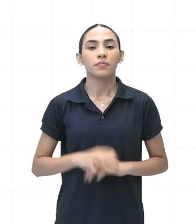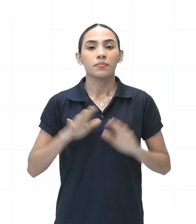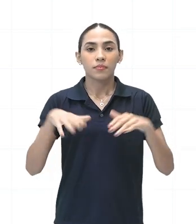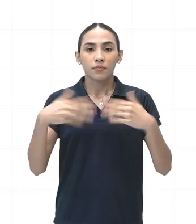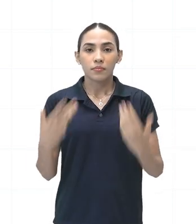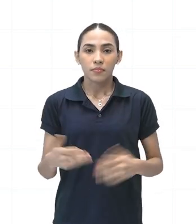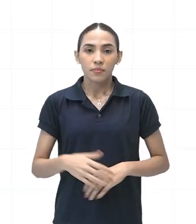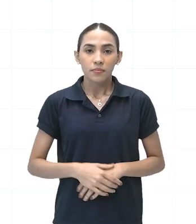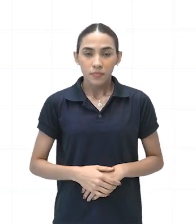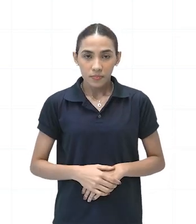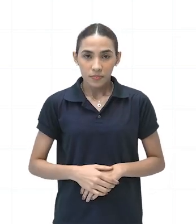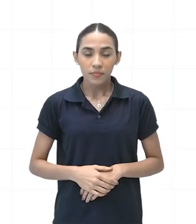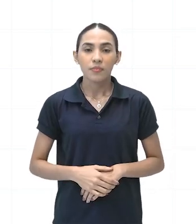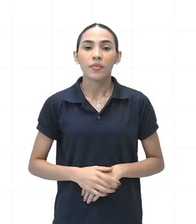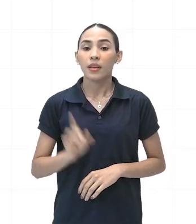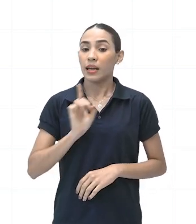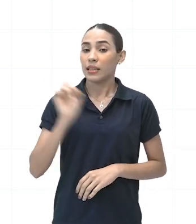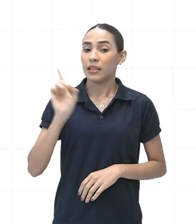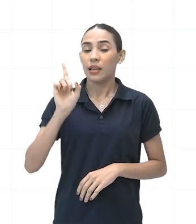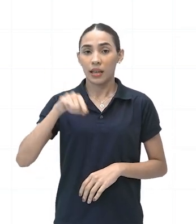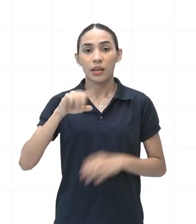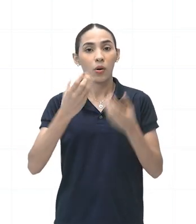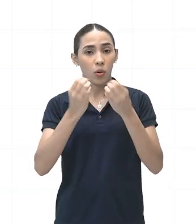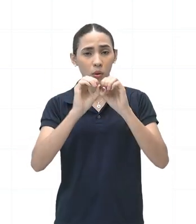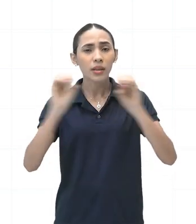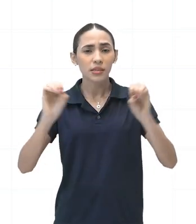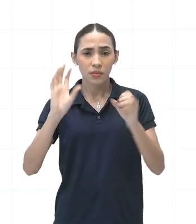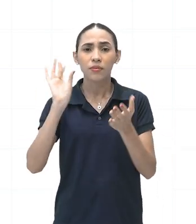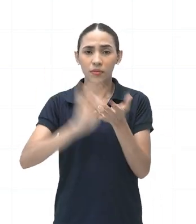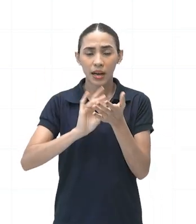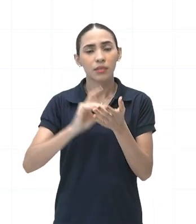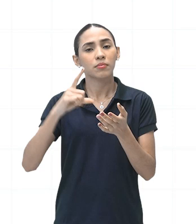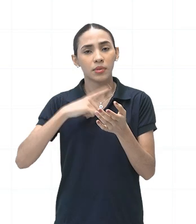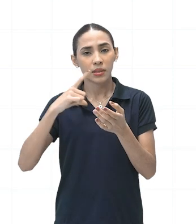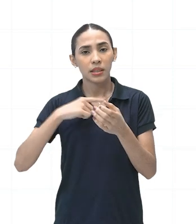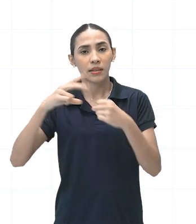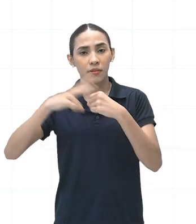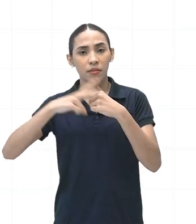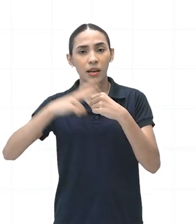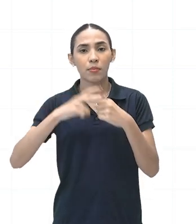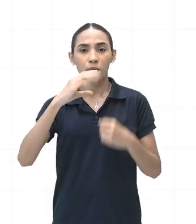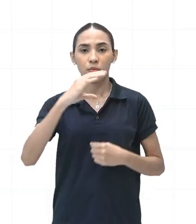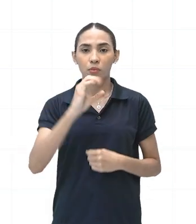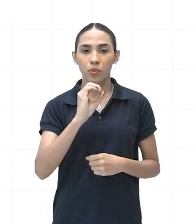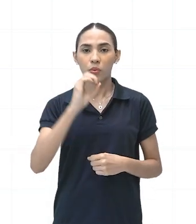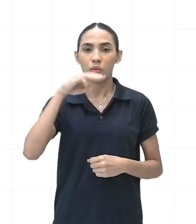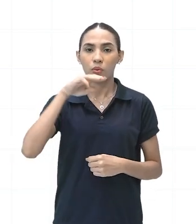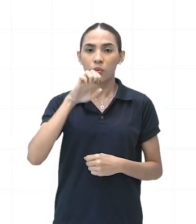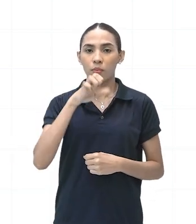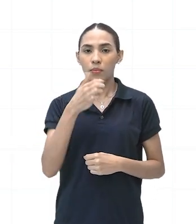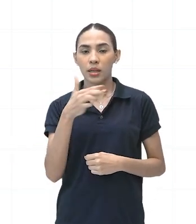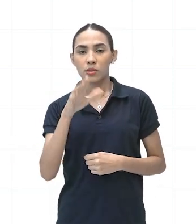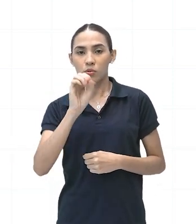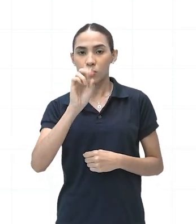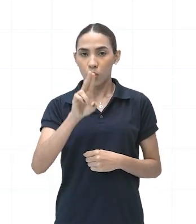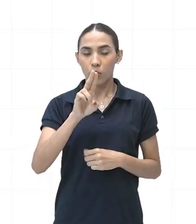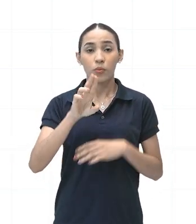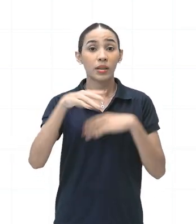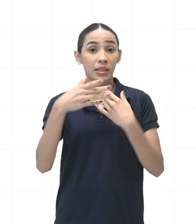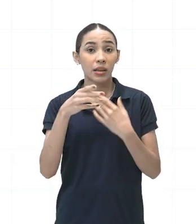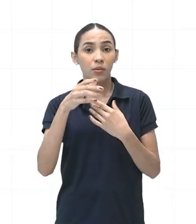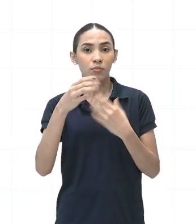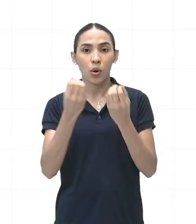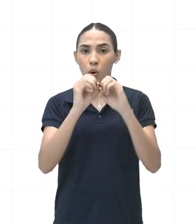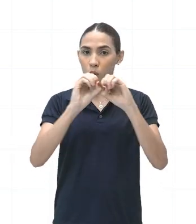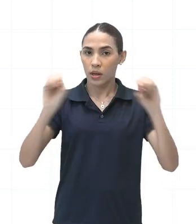Então, isto aqui é uma oração? Certamente, temos a forma verbal começou. Então, uma vez que eu estou diante de uma